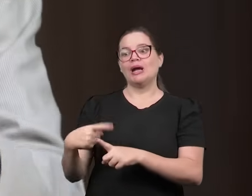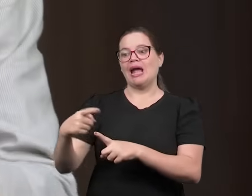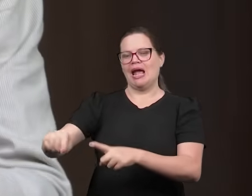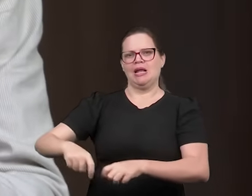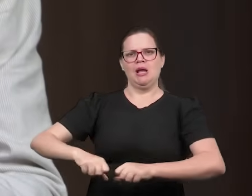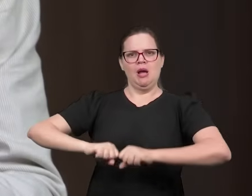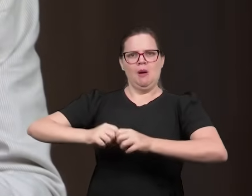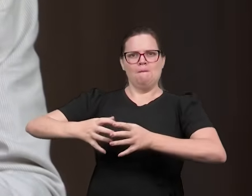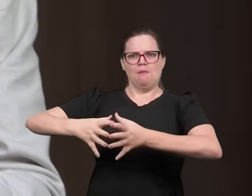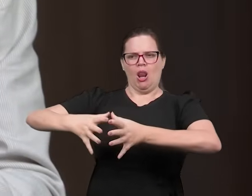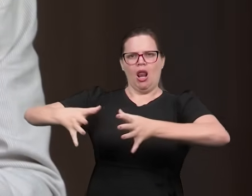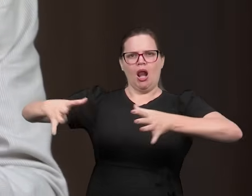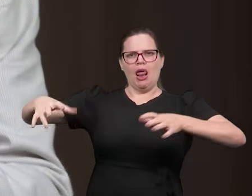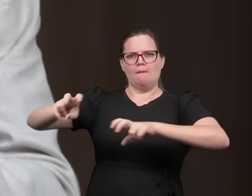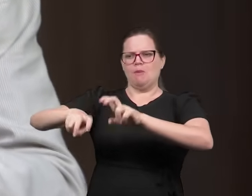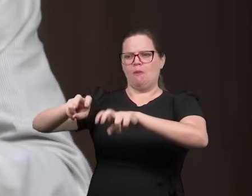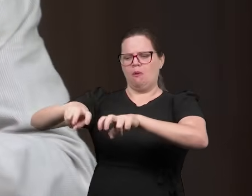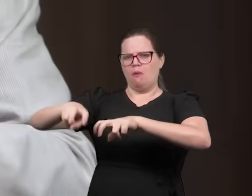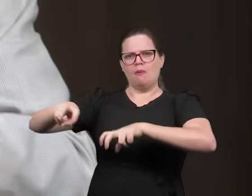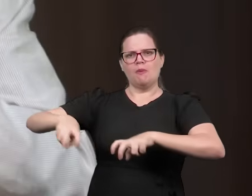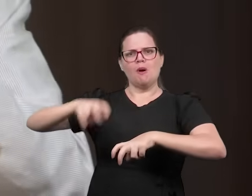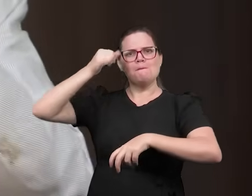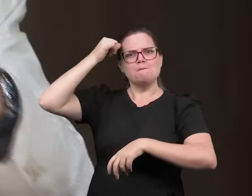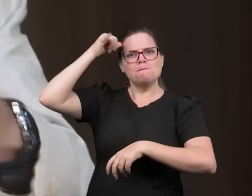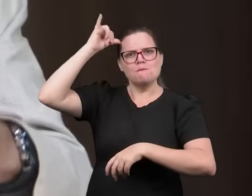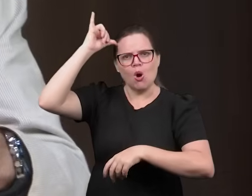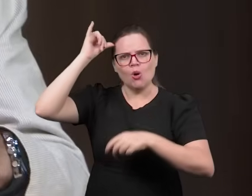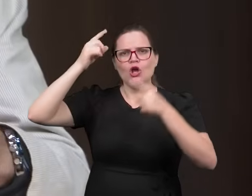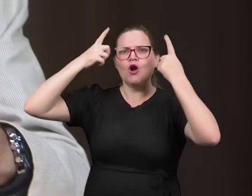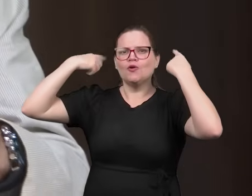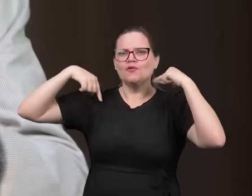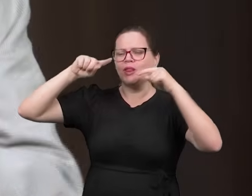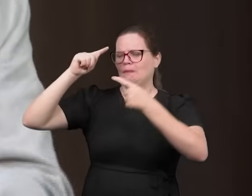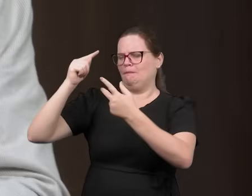grandes rebanhos, grandes produções